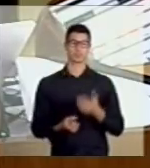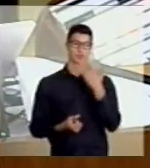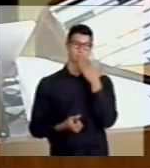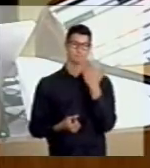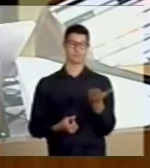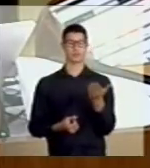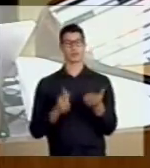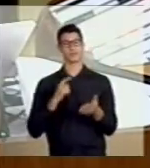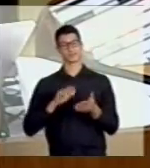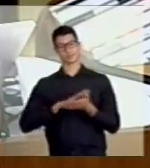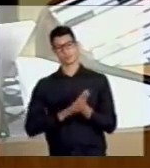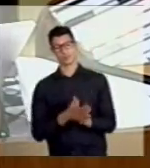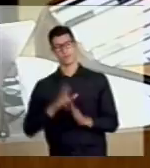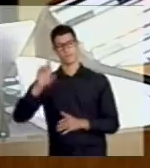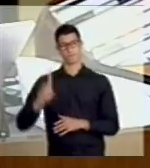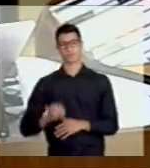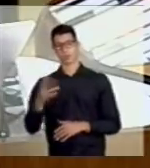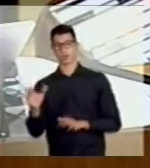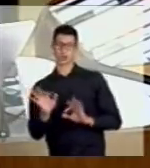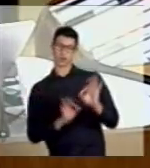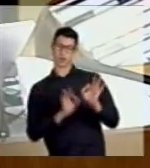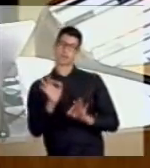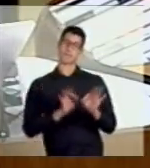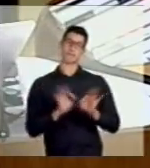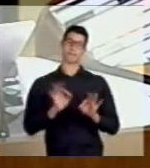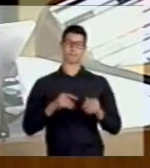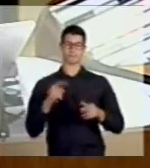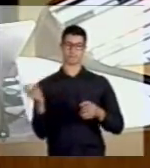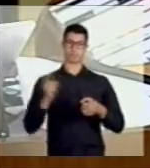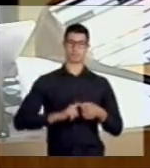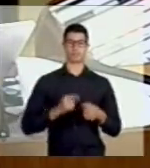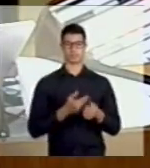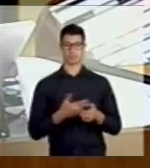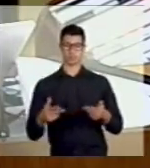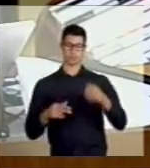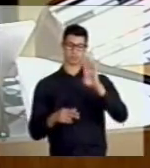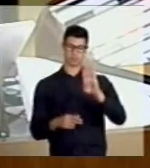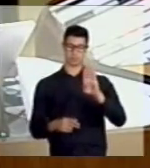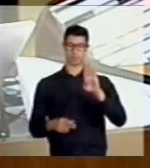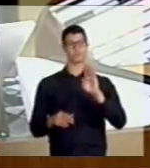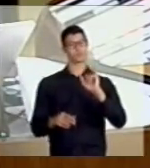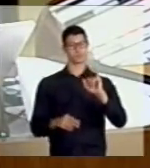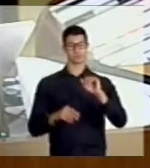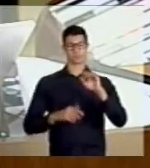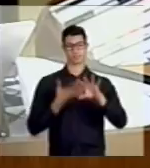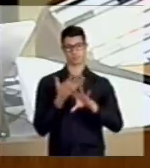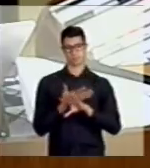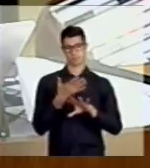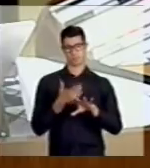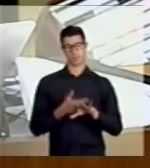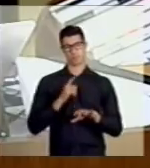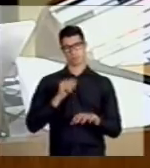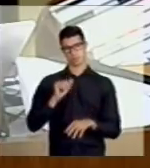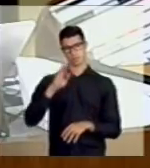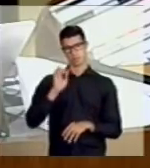pedido, de renunciar ao direito ou de ajustar mútuas concessões entre as partes. B. Se a matéria comporta um ato